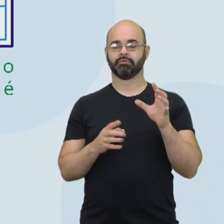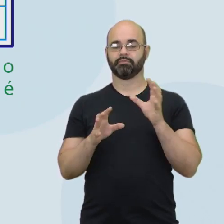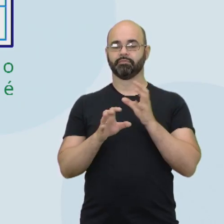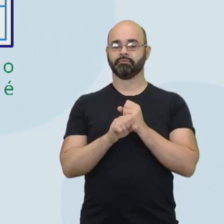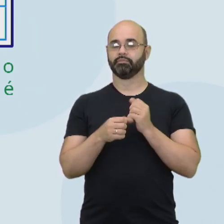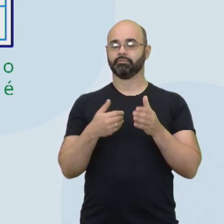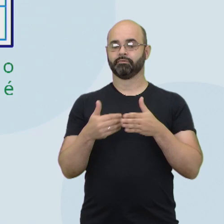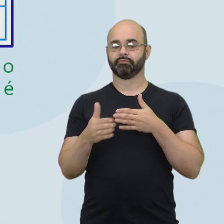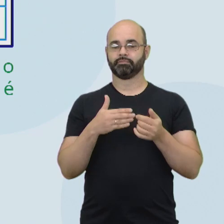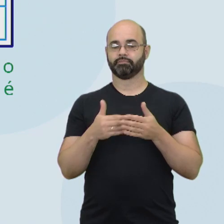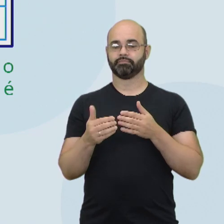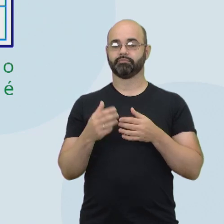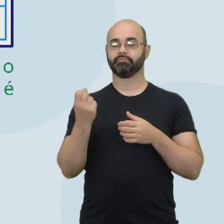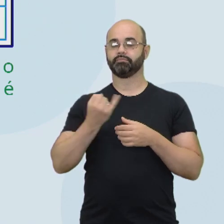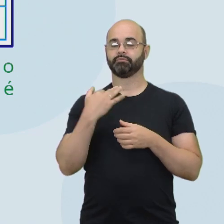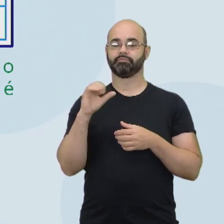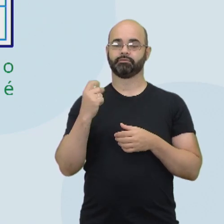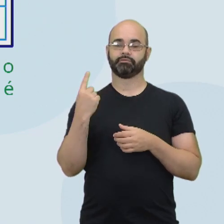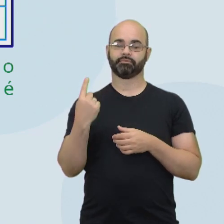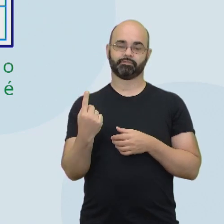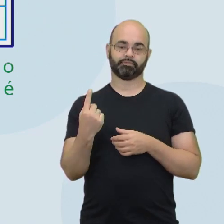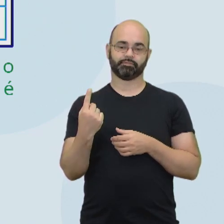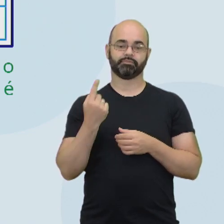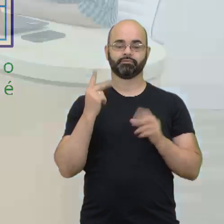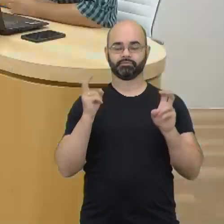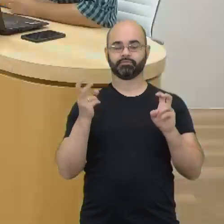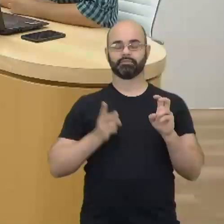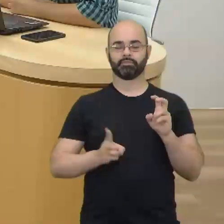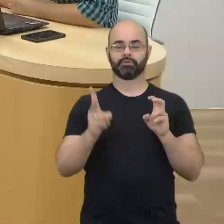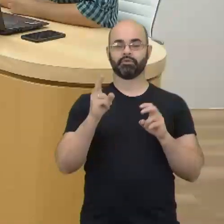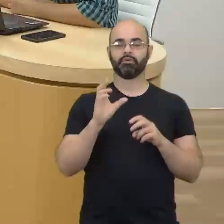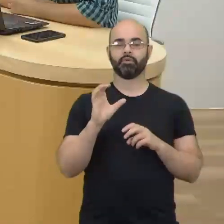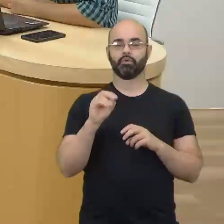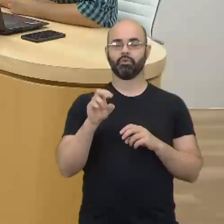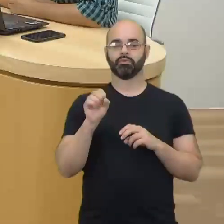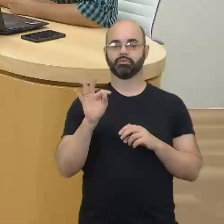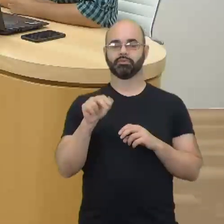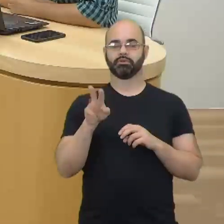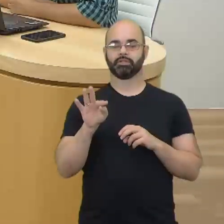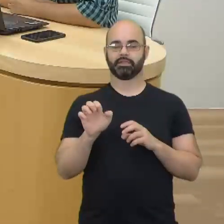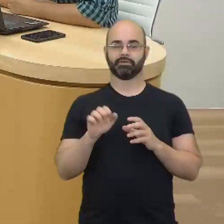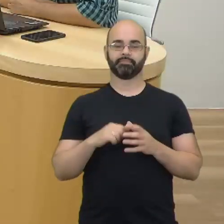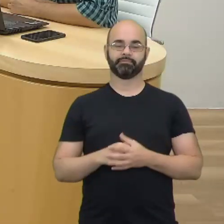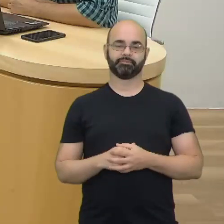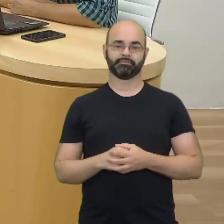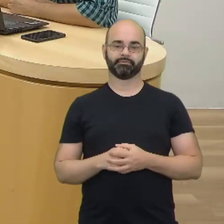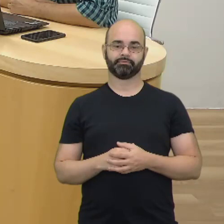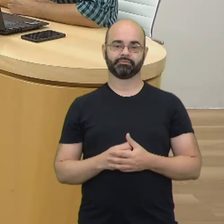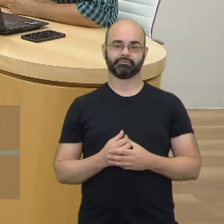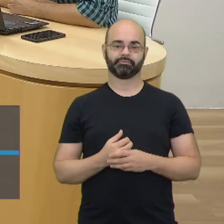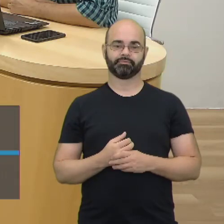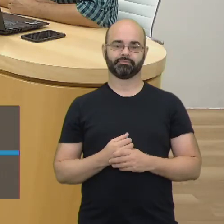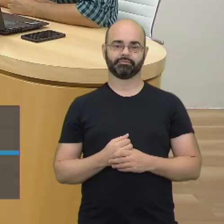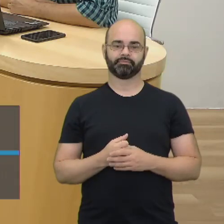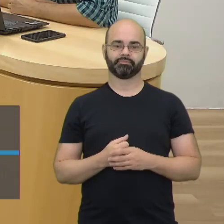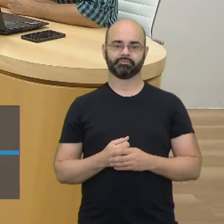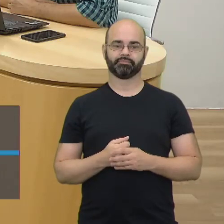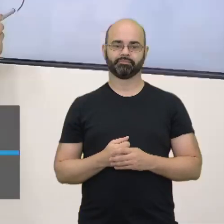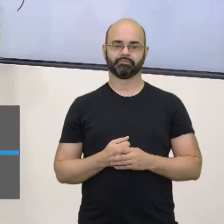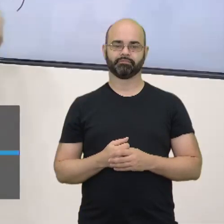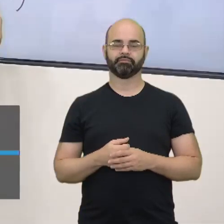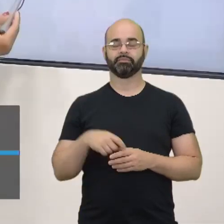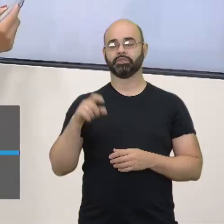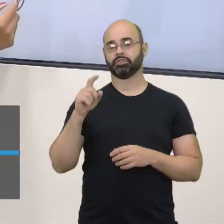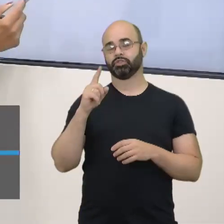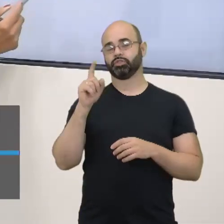aí que você fez, você tem que achar 81. Que é a constante. Que é a constante. Que bacana. Então, a expressão algébrica ficaria assim, né? X